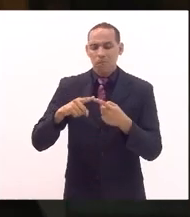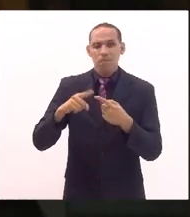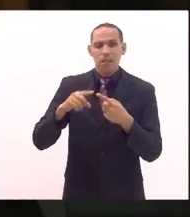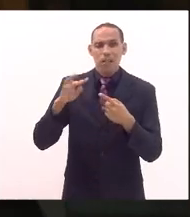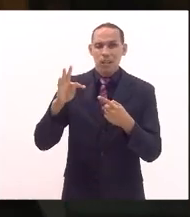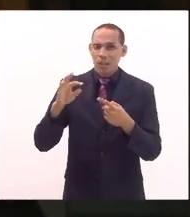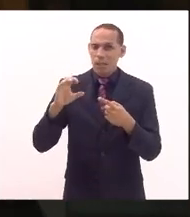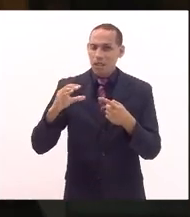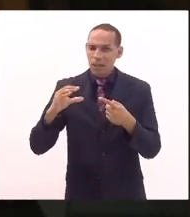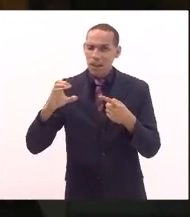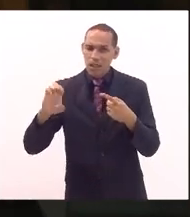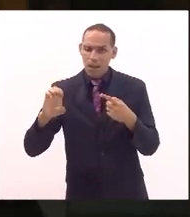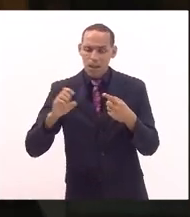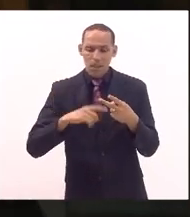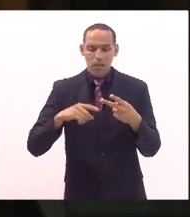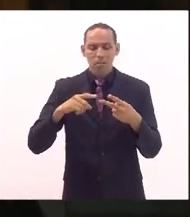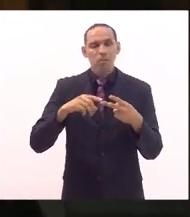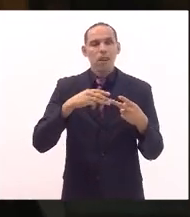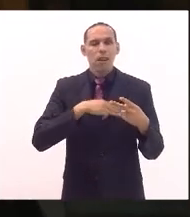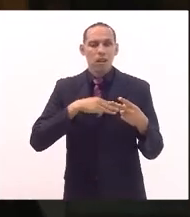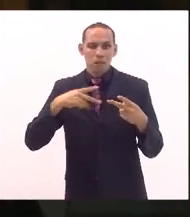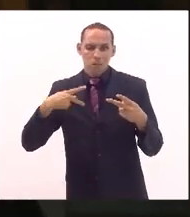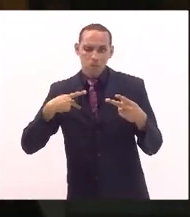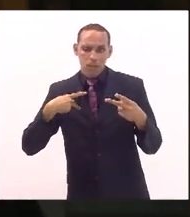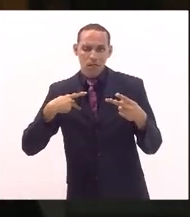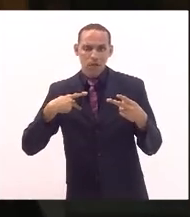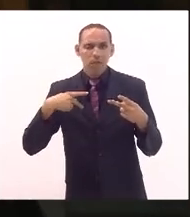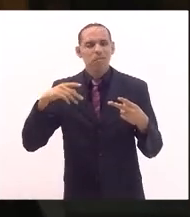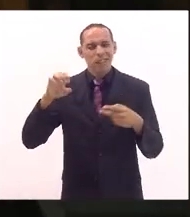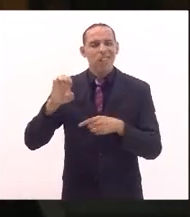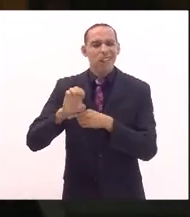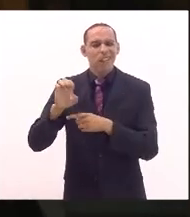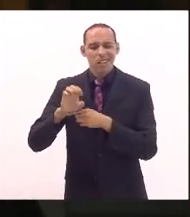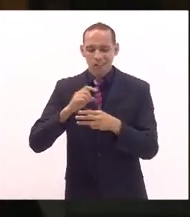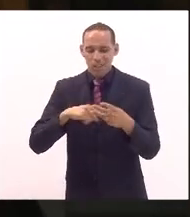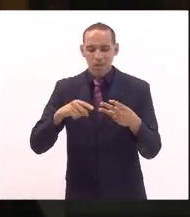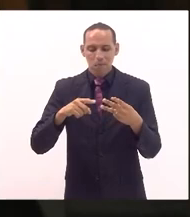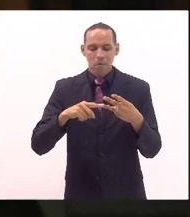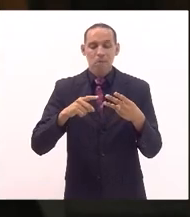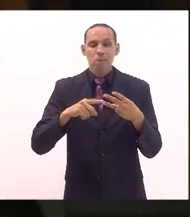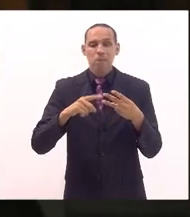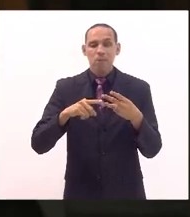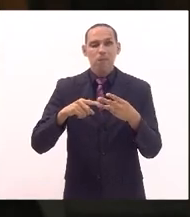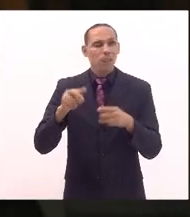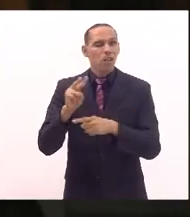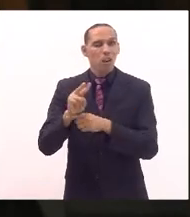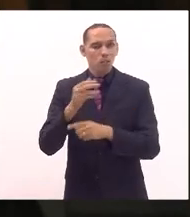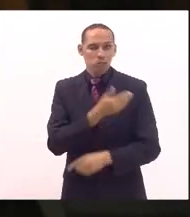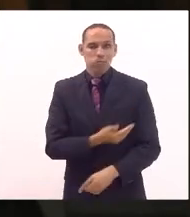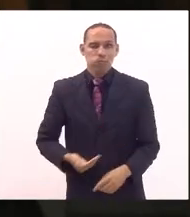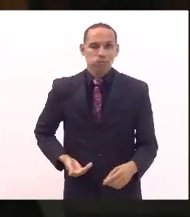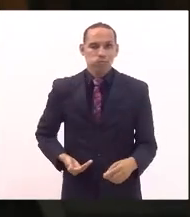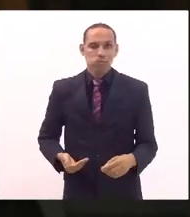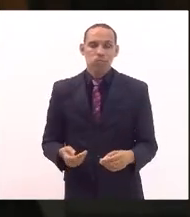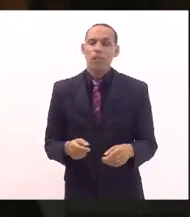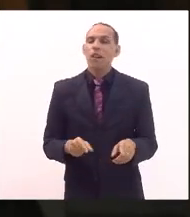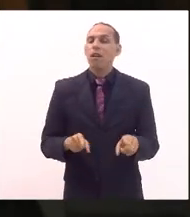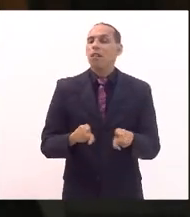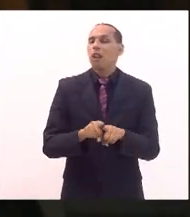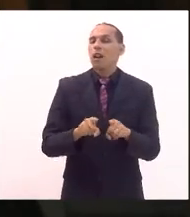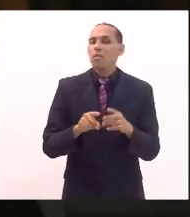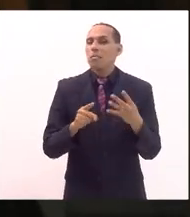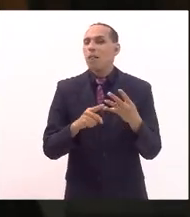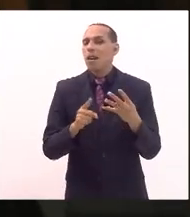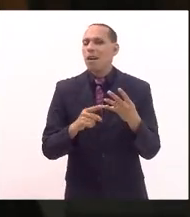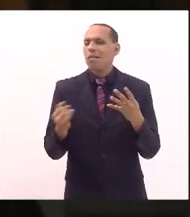o ministério público estadual a defensoria pública e um elemento importantíssimo